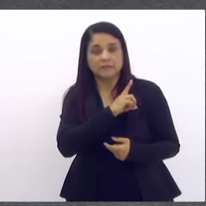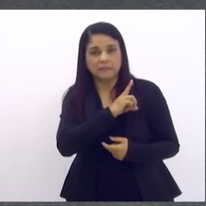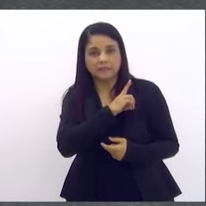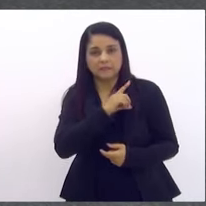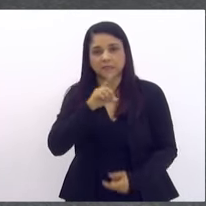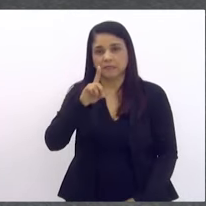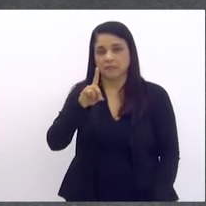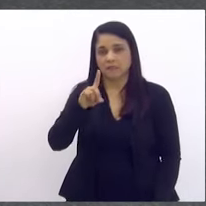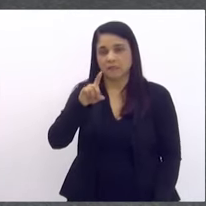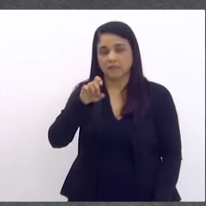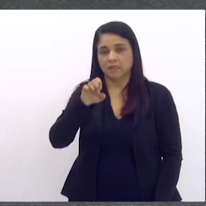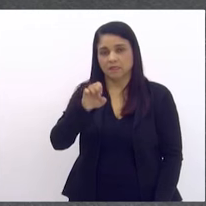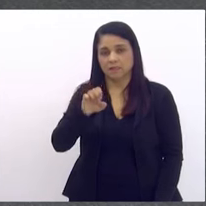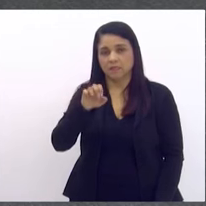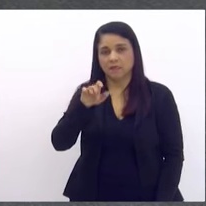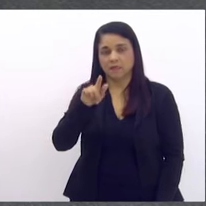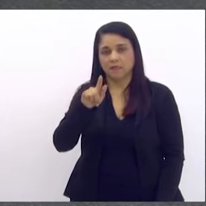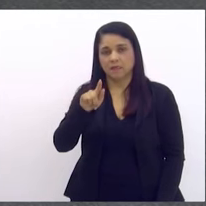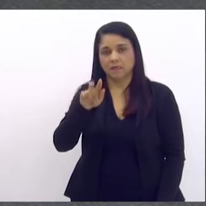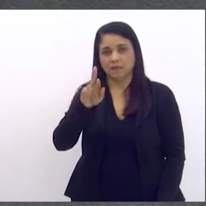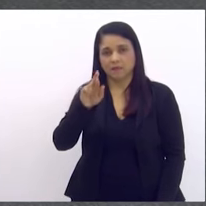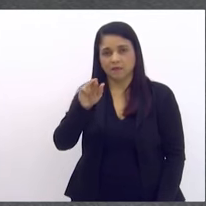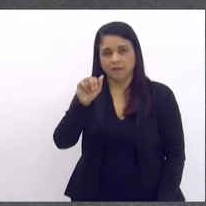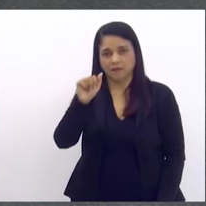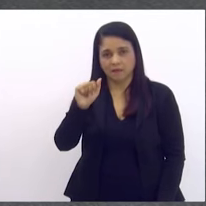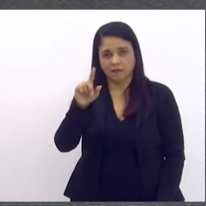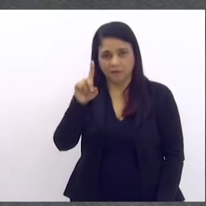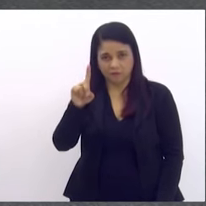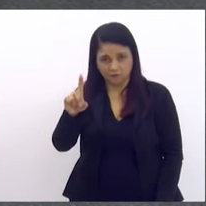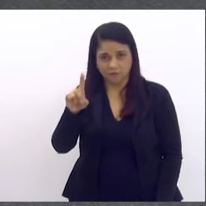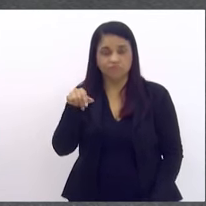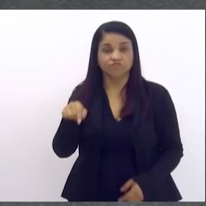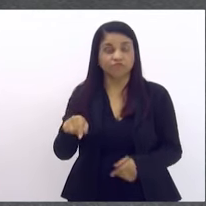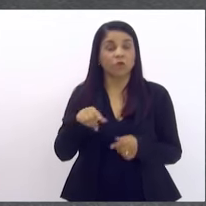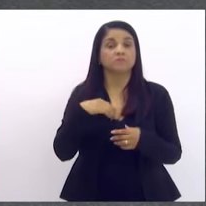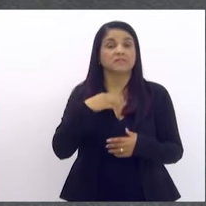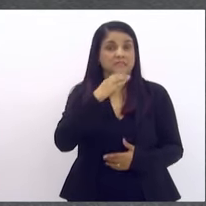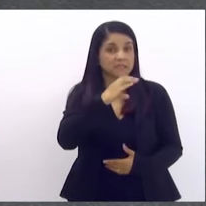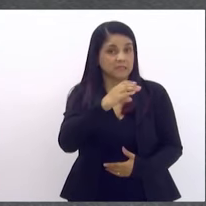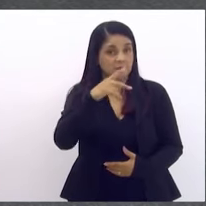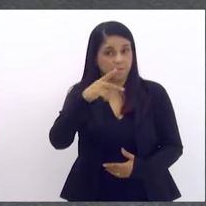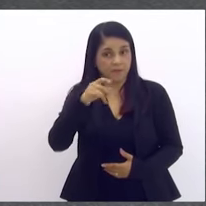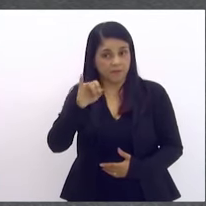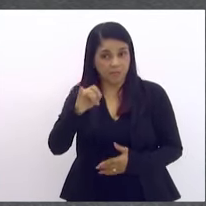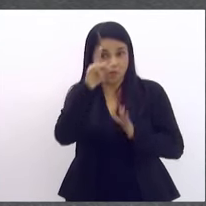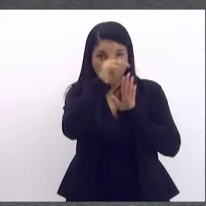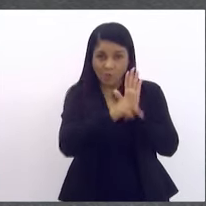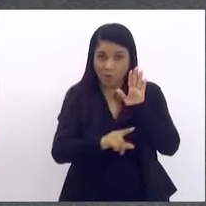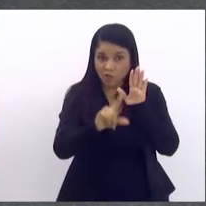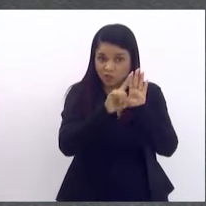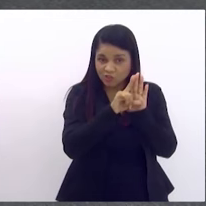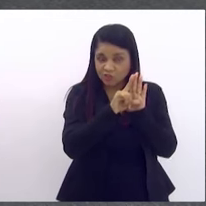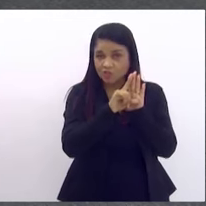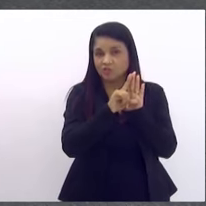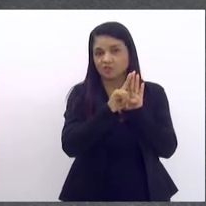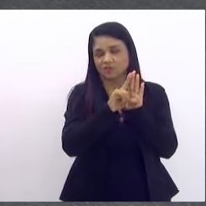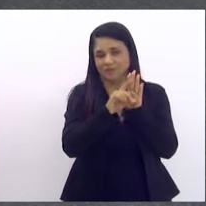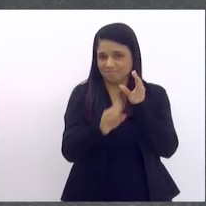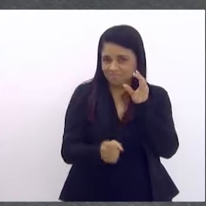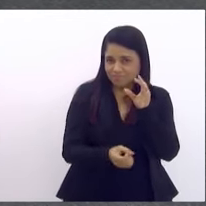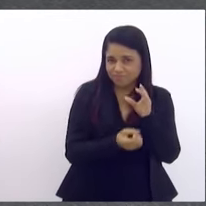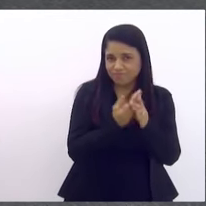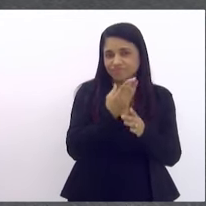eh que foi fruto dessa CPI um projeto de lei determinando a interiorização da